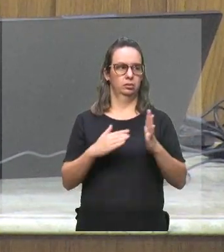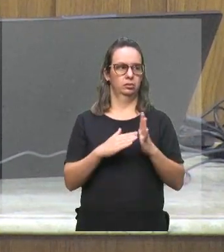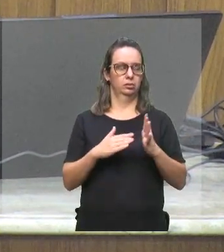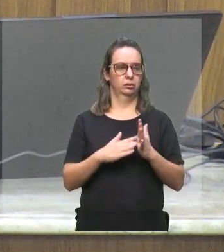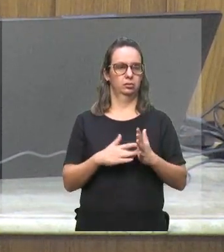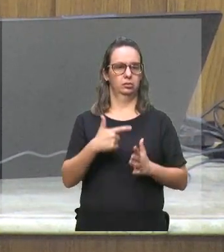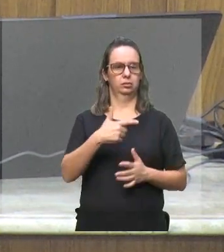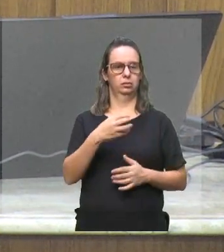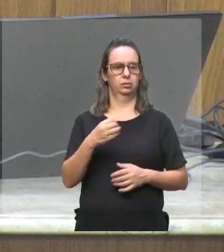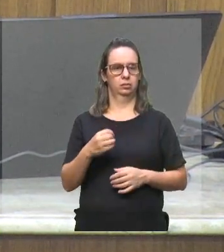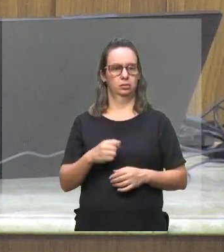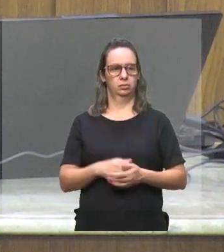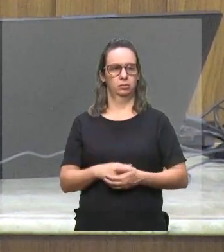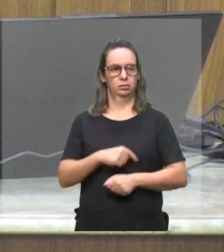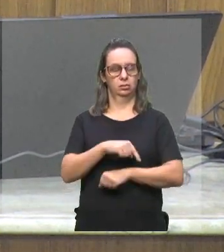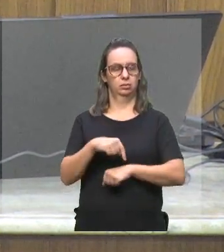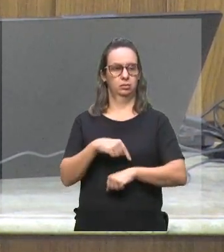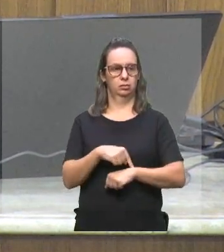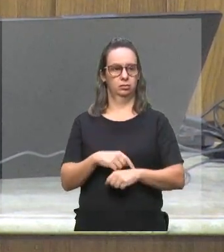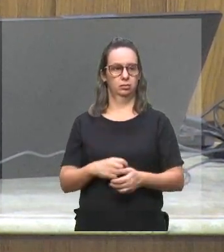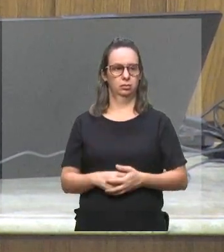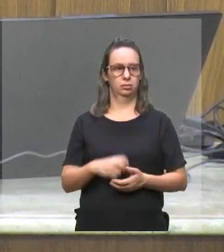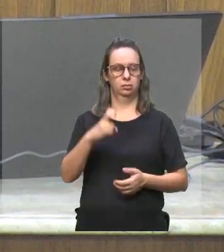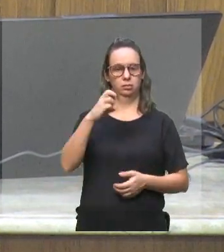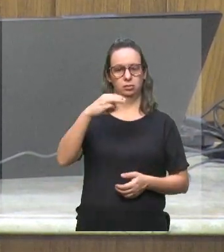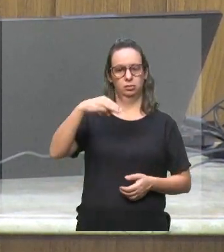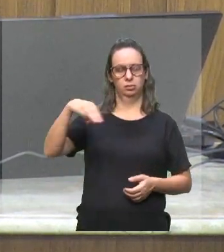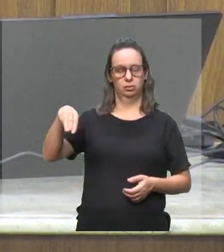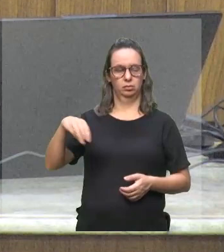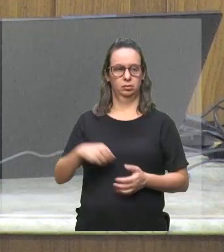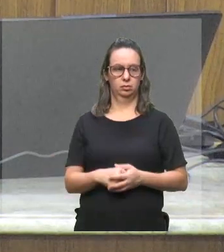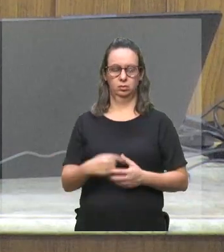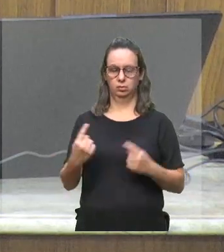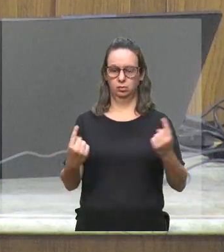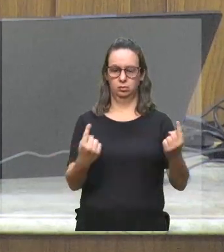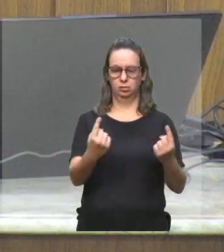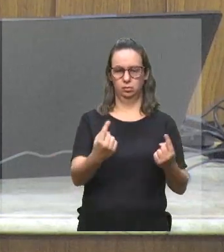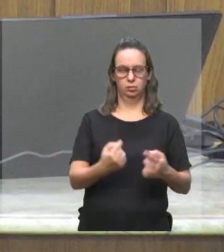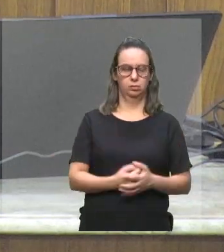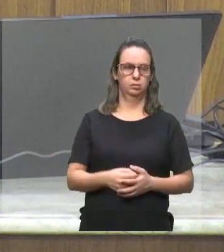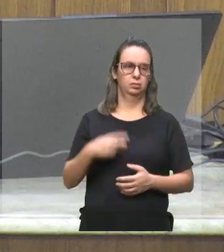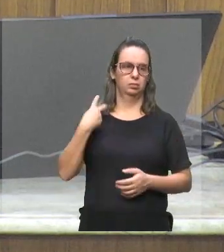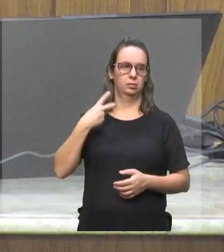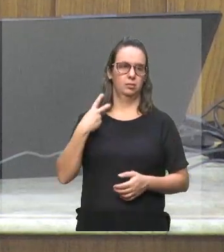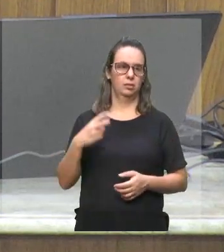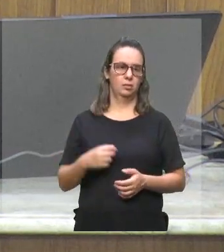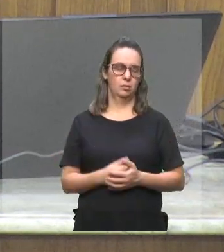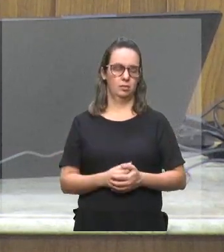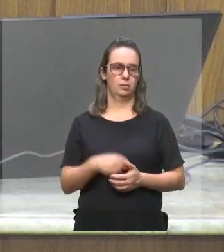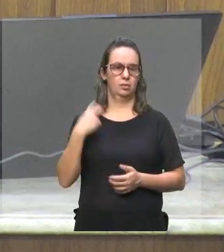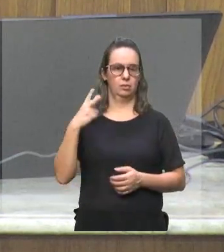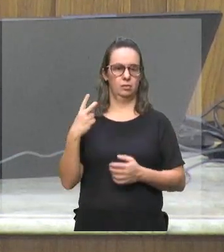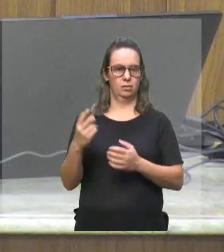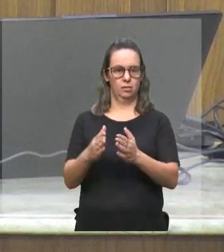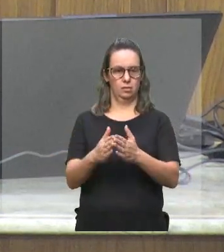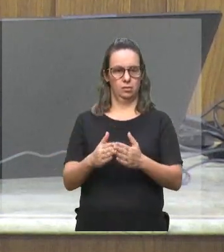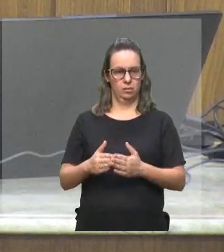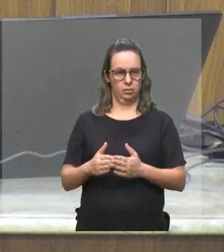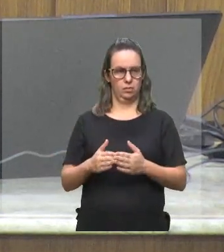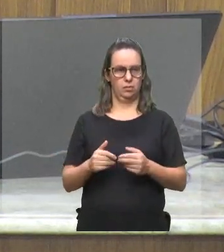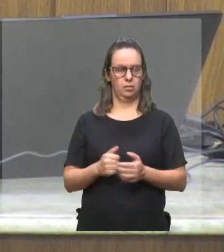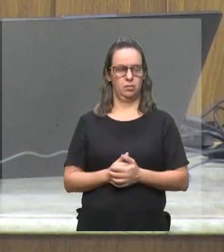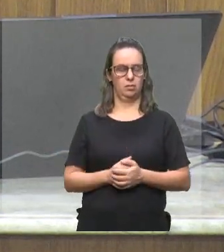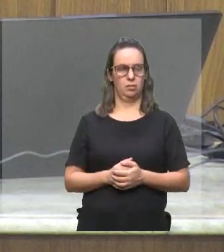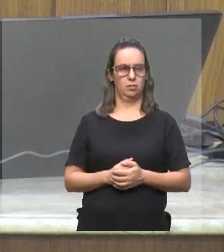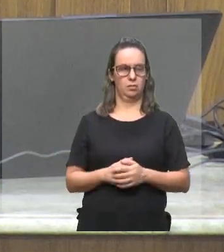horas, tendo prazo improrrogável de 5 minutos para cada inscrito. Os vereadores já podem solicitar a sua inscrição.